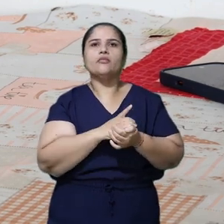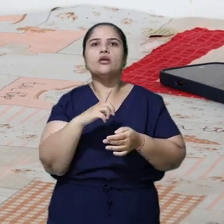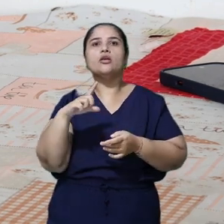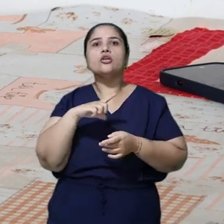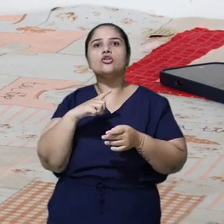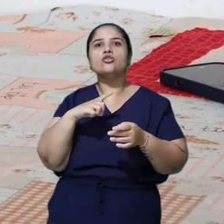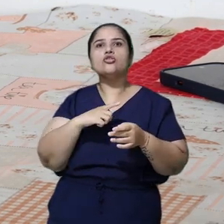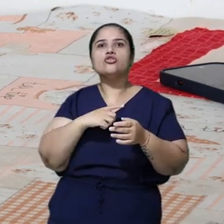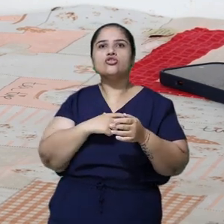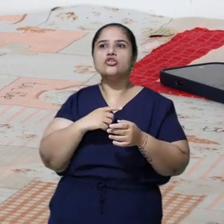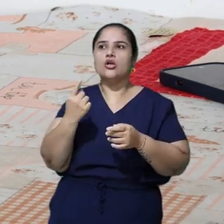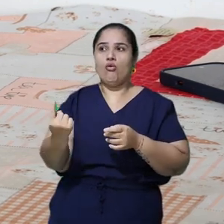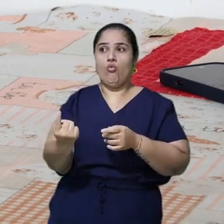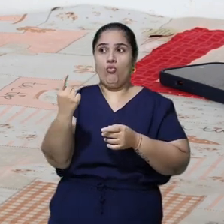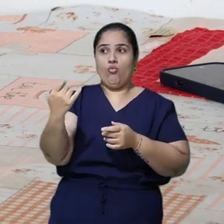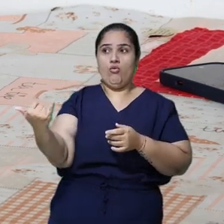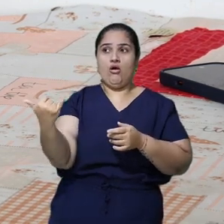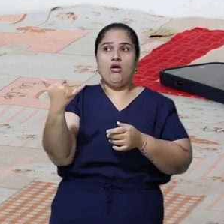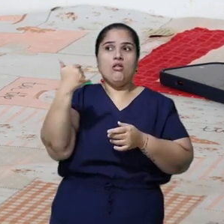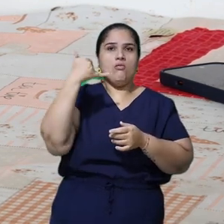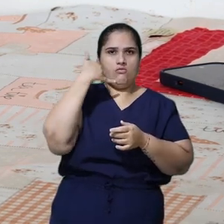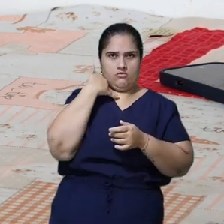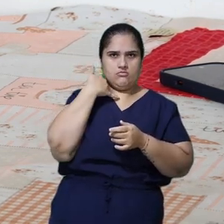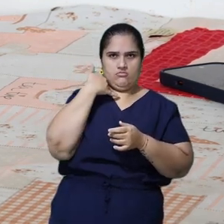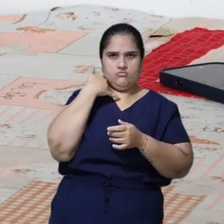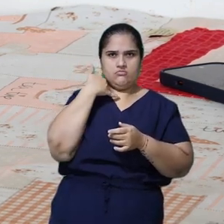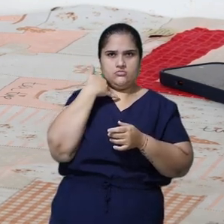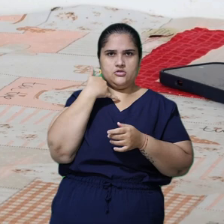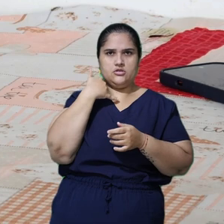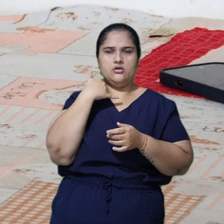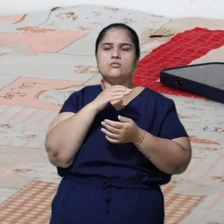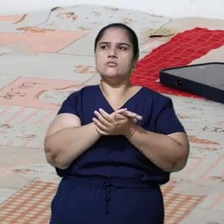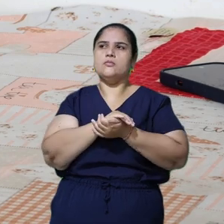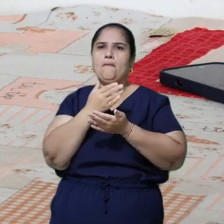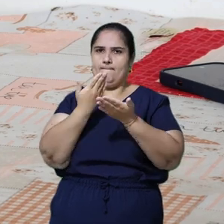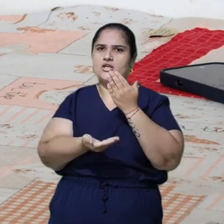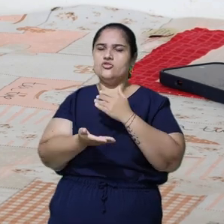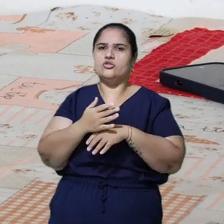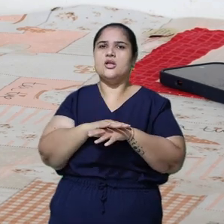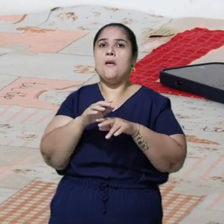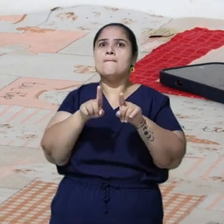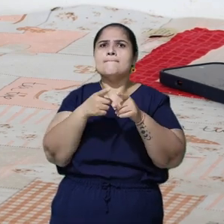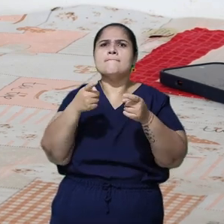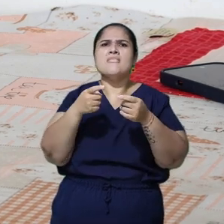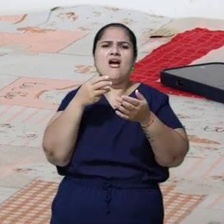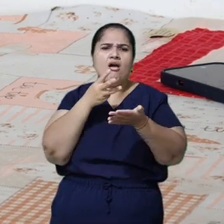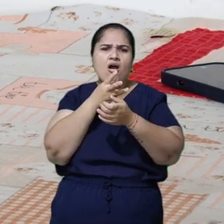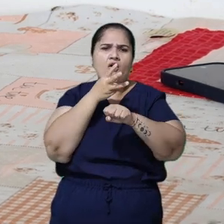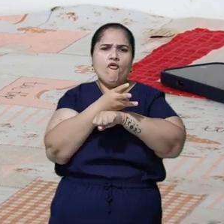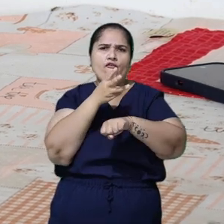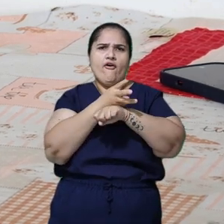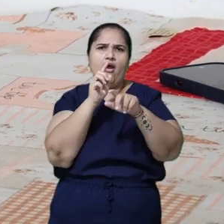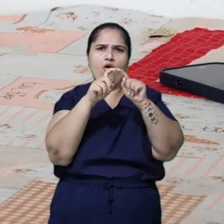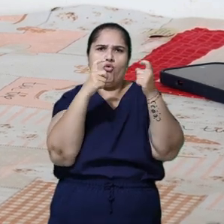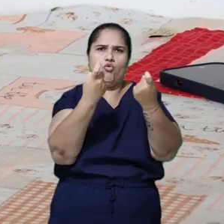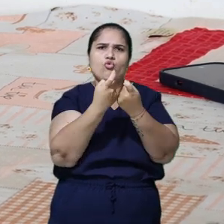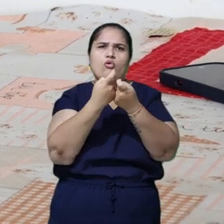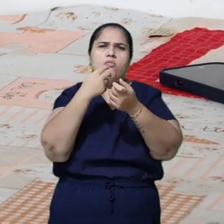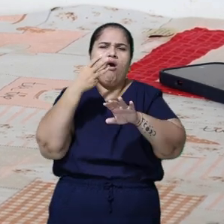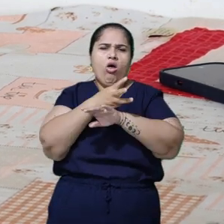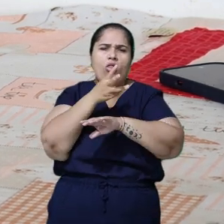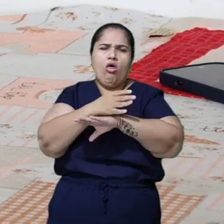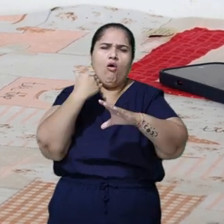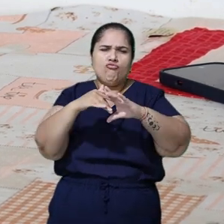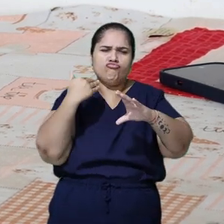tinha uma ligação dela, que eu não tinha atendido porque eu tava na sessão, mas tinha várias mensagens no grupo que tem eu, ela e meus outros irmãos.